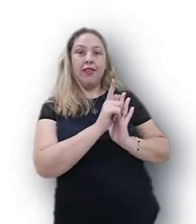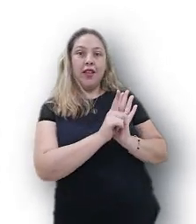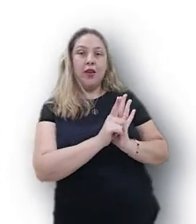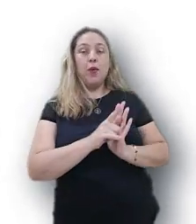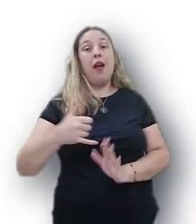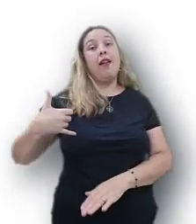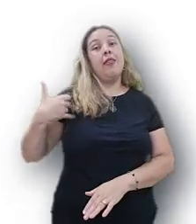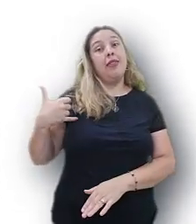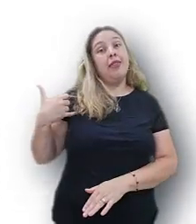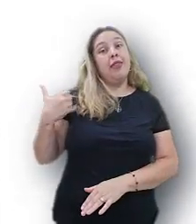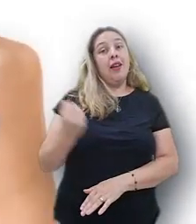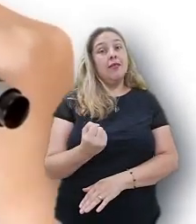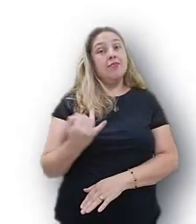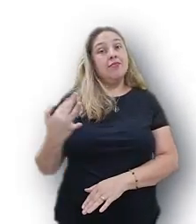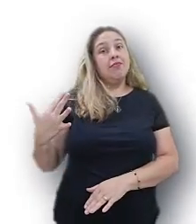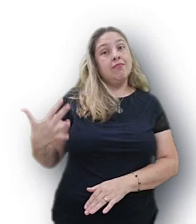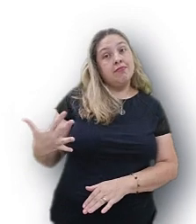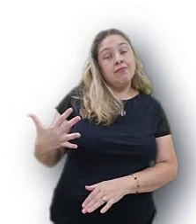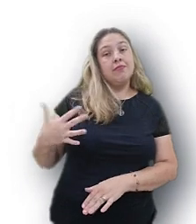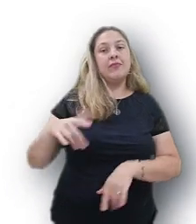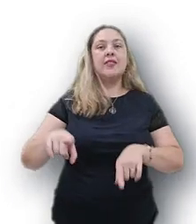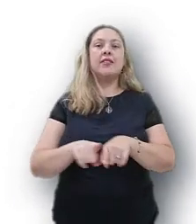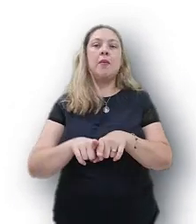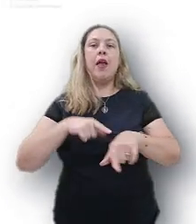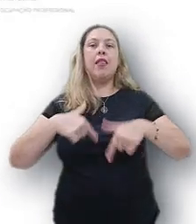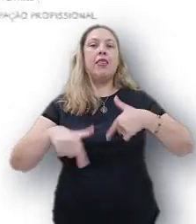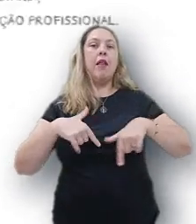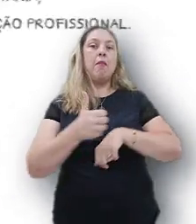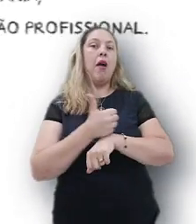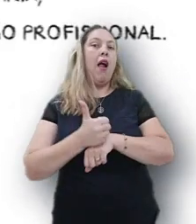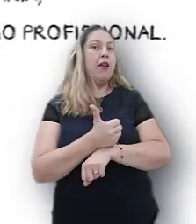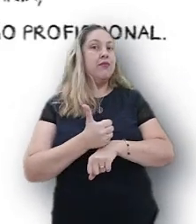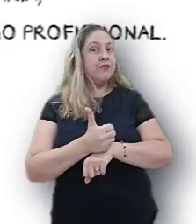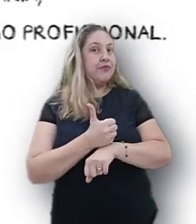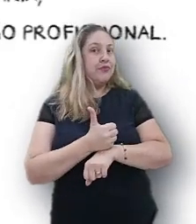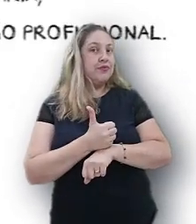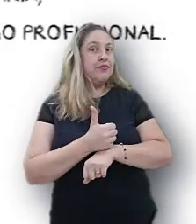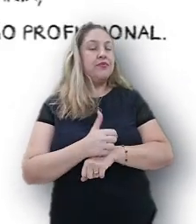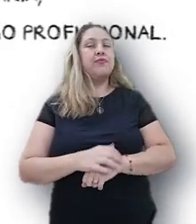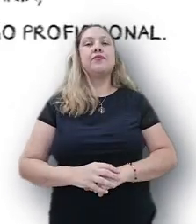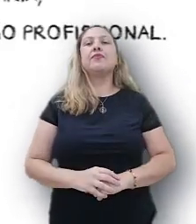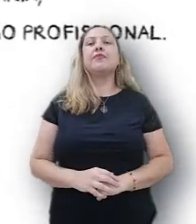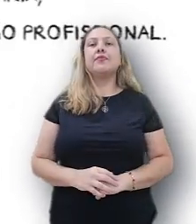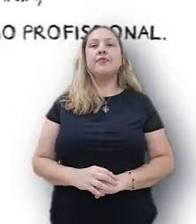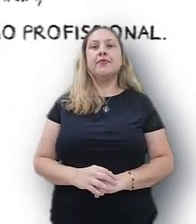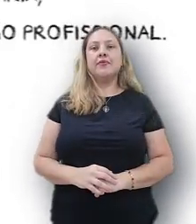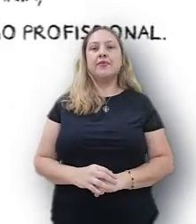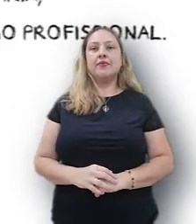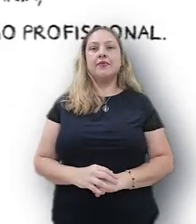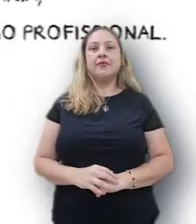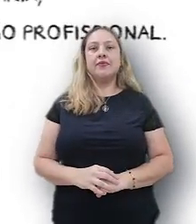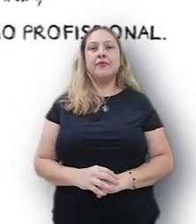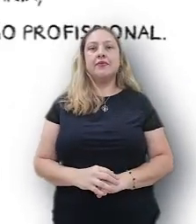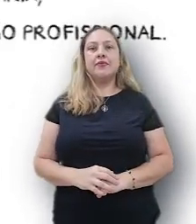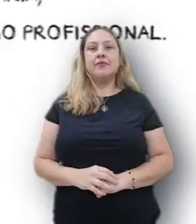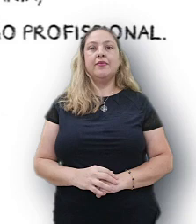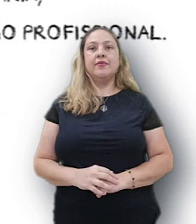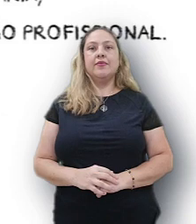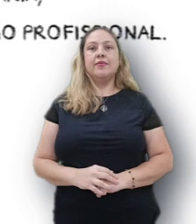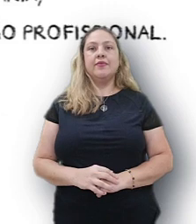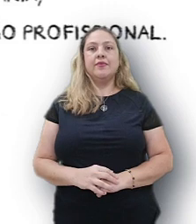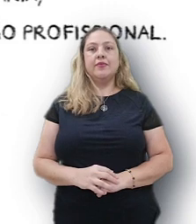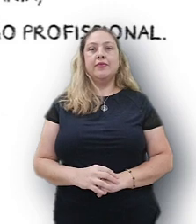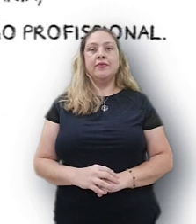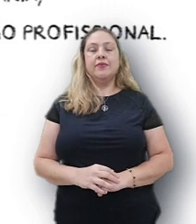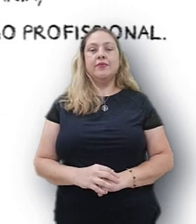sua população em diversos aspectos, dos quais podemos destacar o gênero, a faixa etária e a